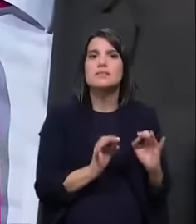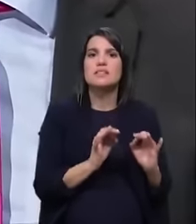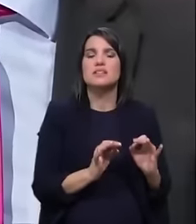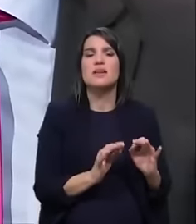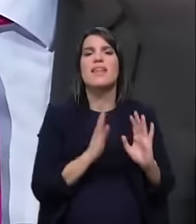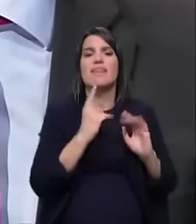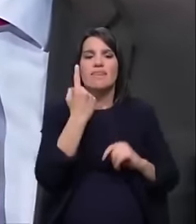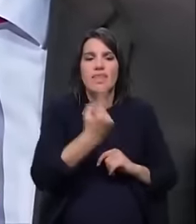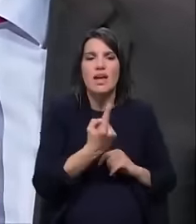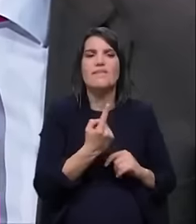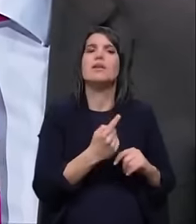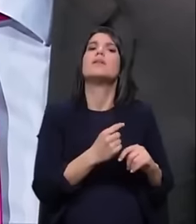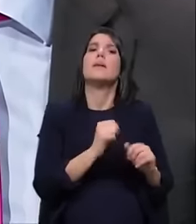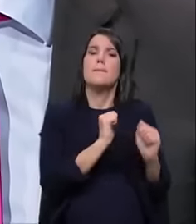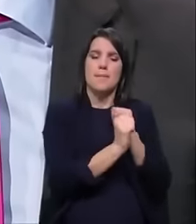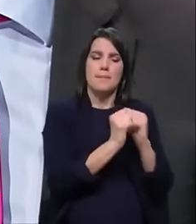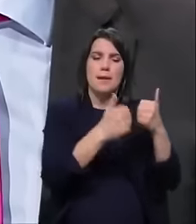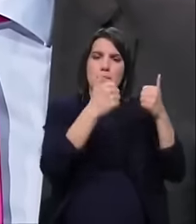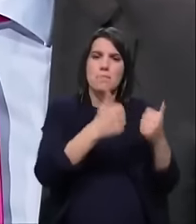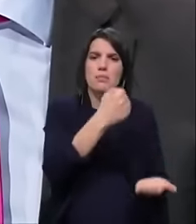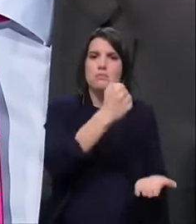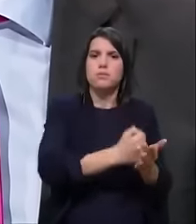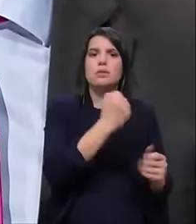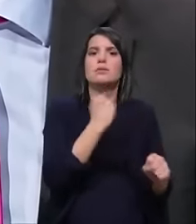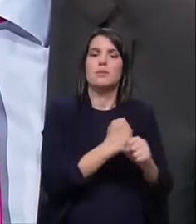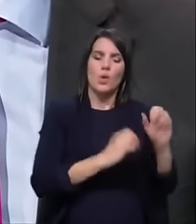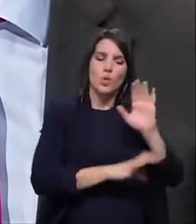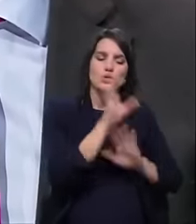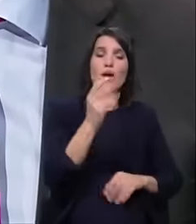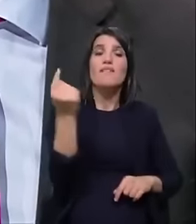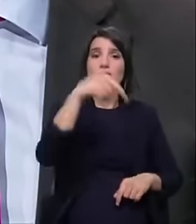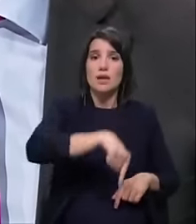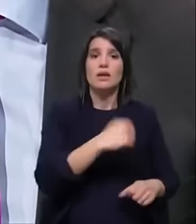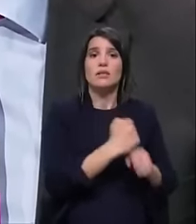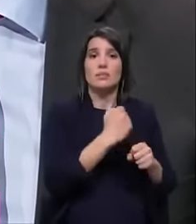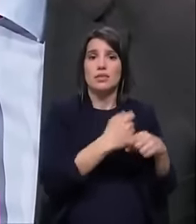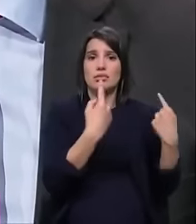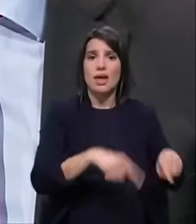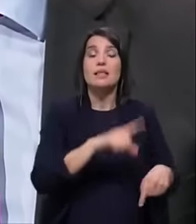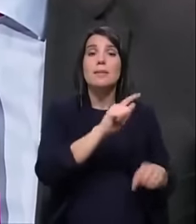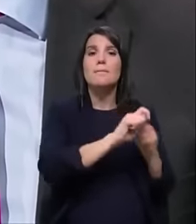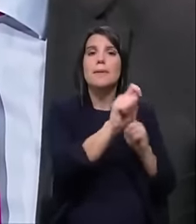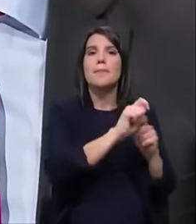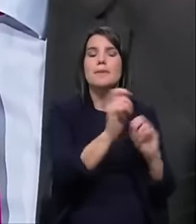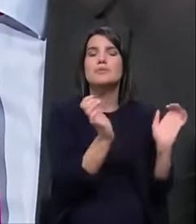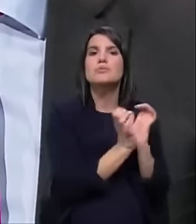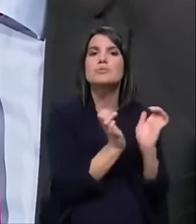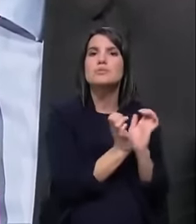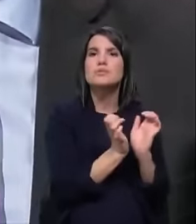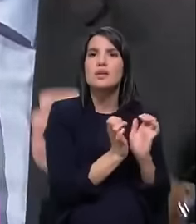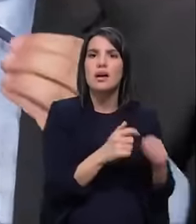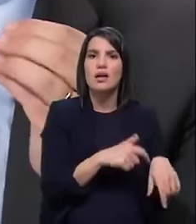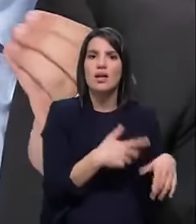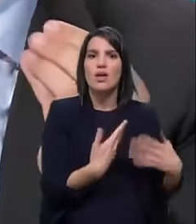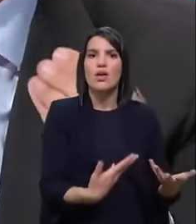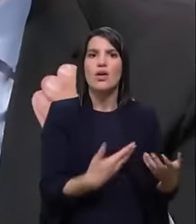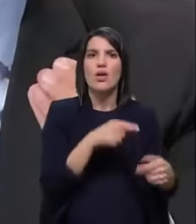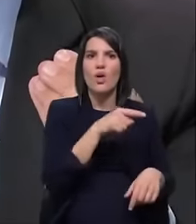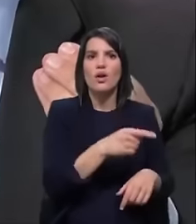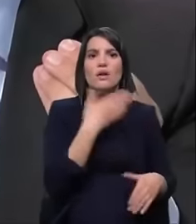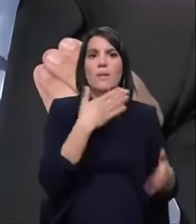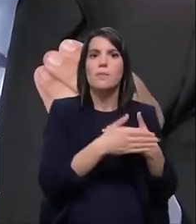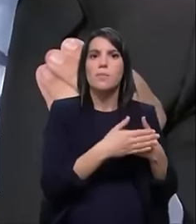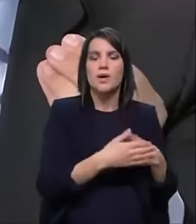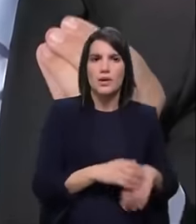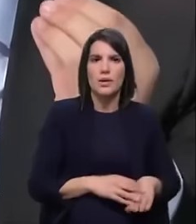devem ser regularizadas e ter condições de trabalho. Não só estão cá porque trabalham, como estão a pagar a segurança social neste momento dos